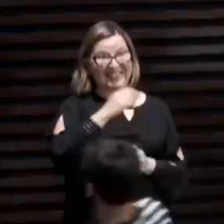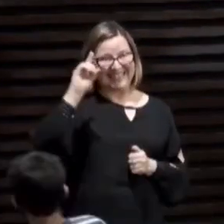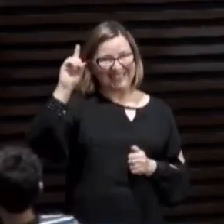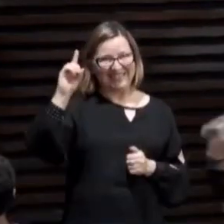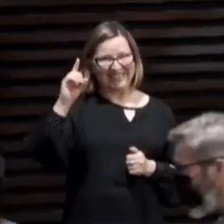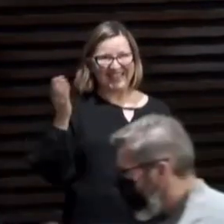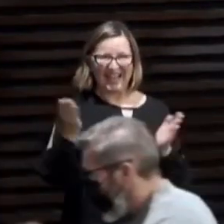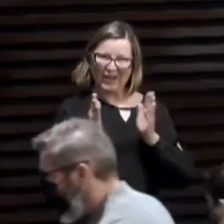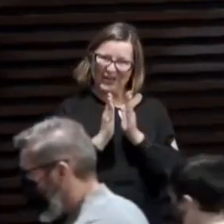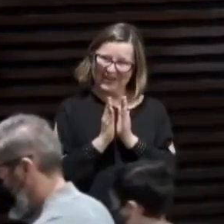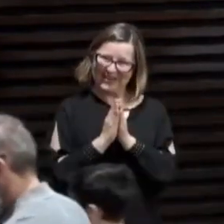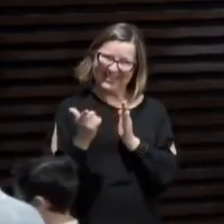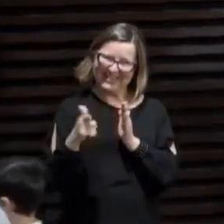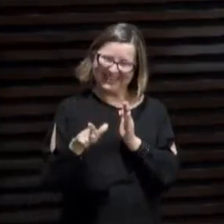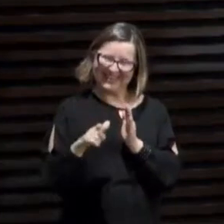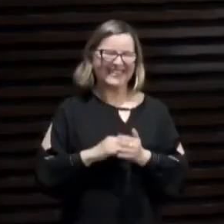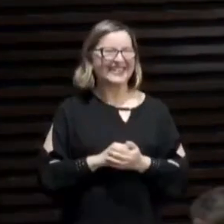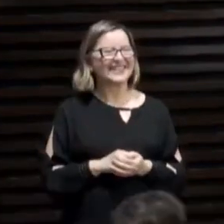orar novamente, meus irmãos.